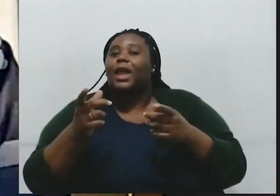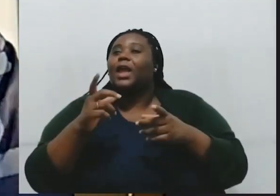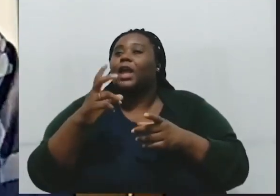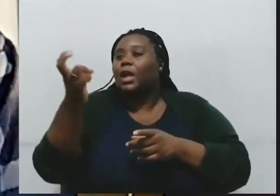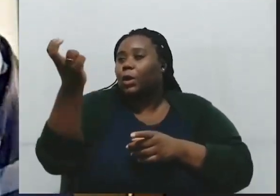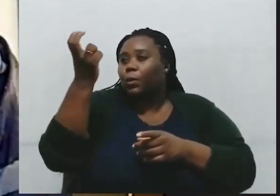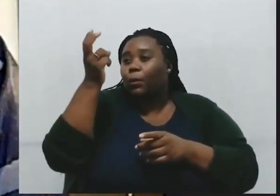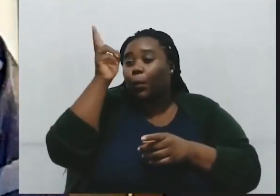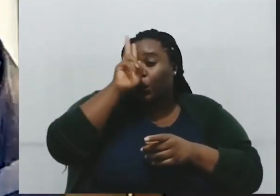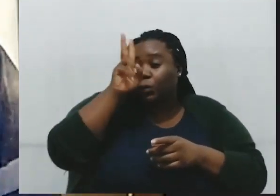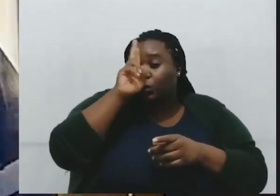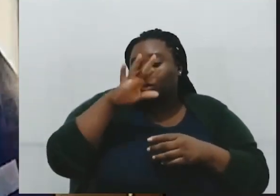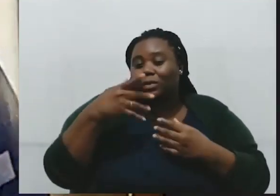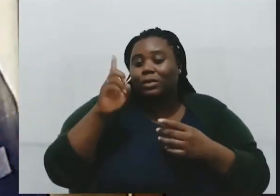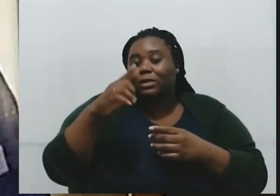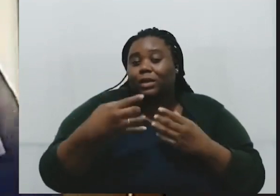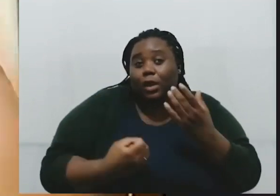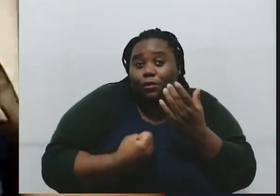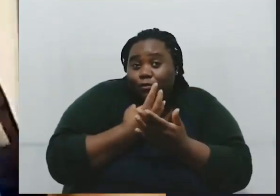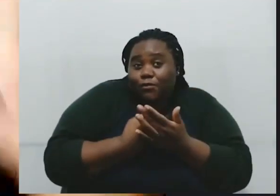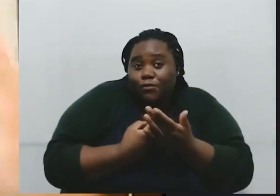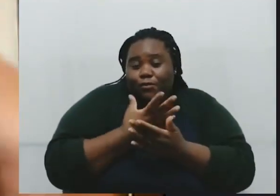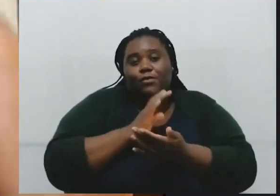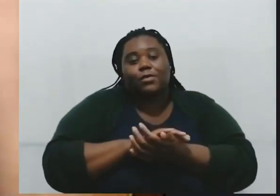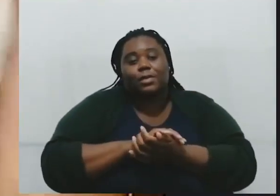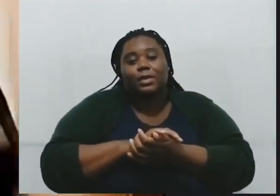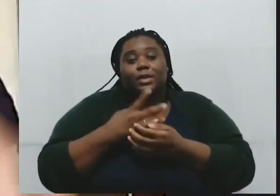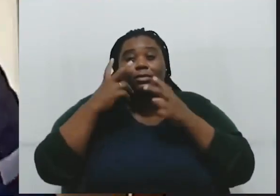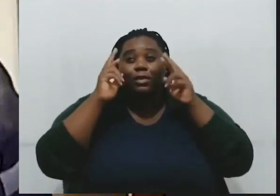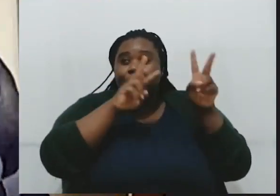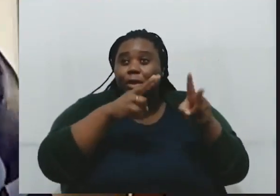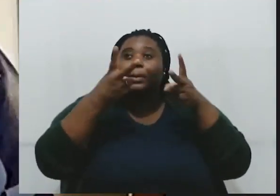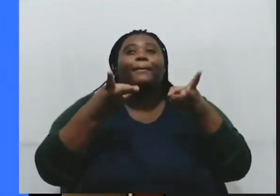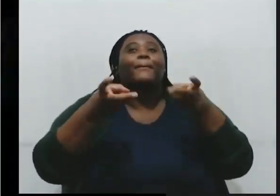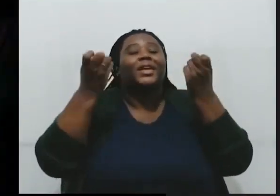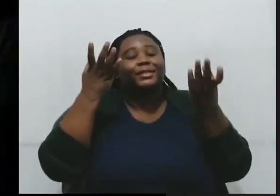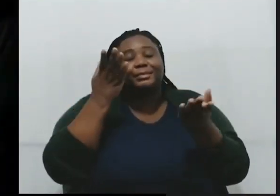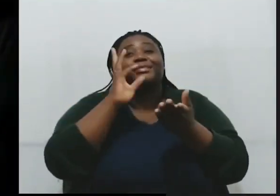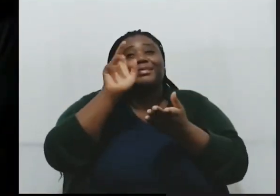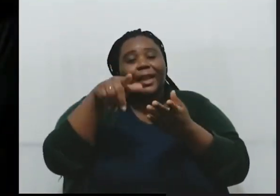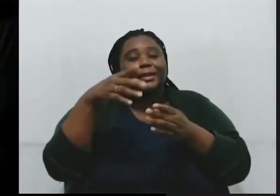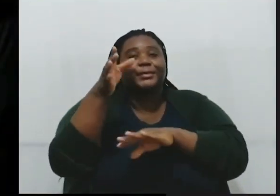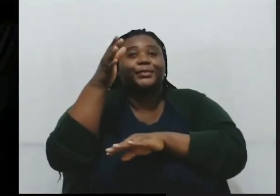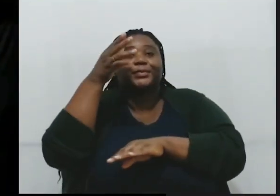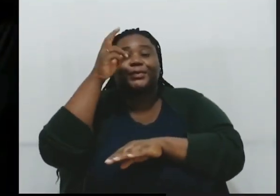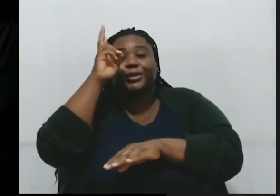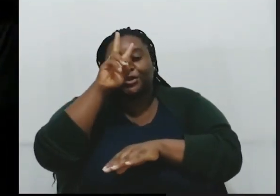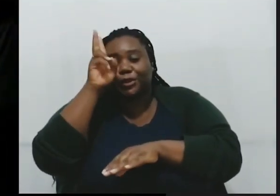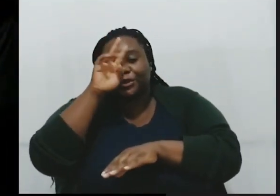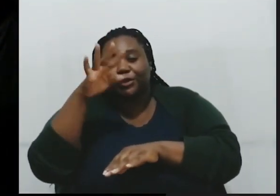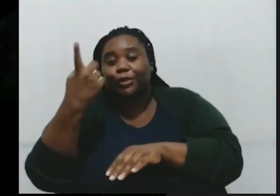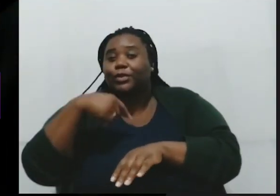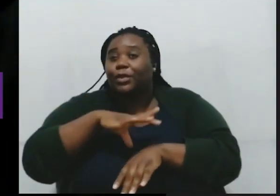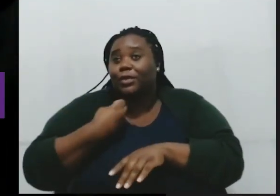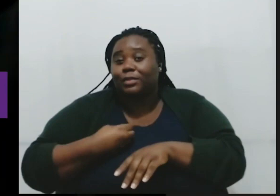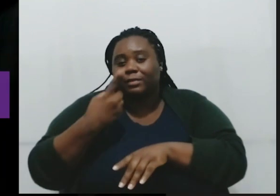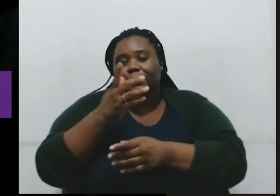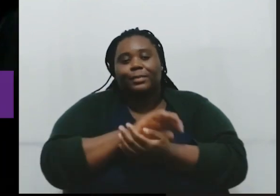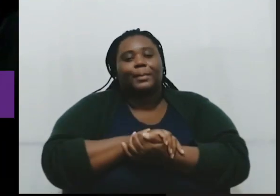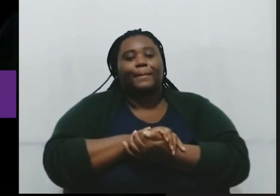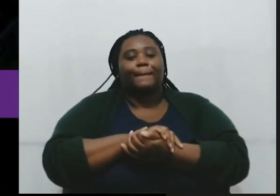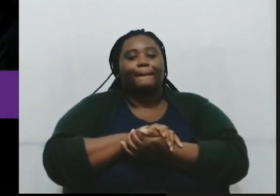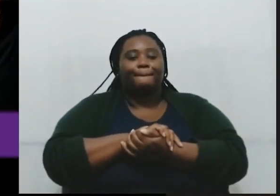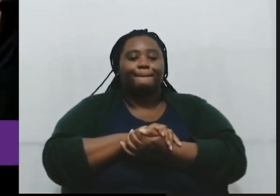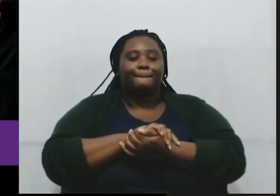né? Muito evidente, né? Ele grita assim, a gente convive com aquilo a vida inteira. Eu acho que eu lembro de um episódio muito engraçado